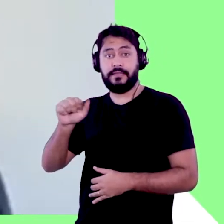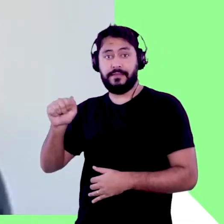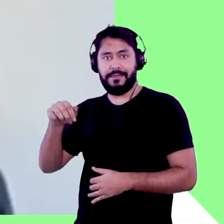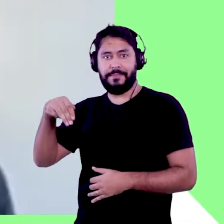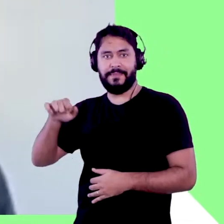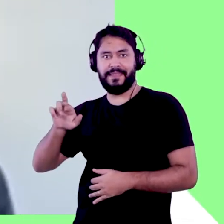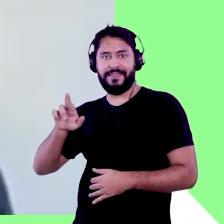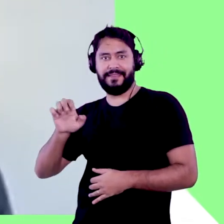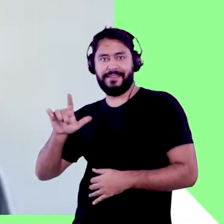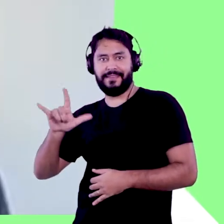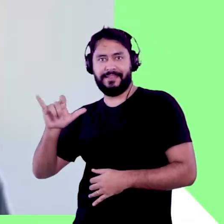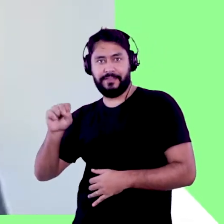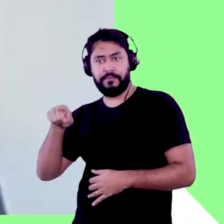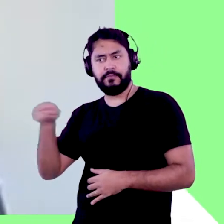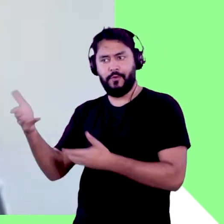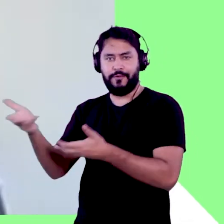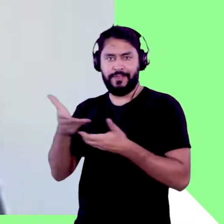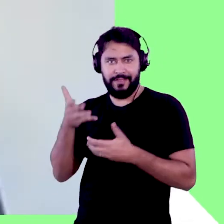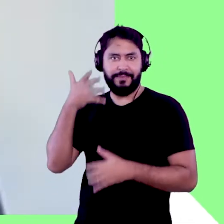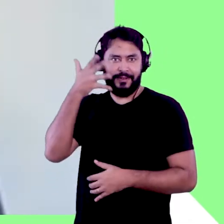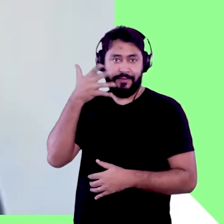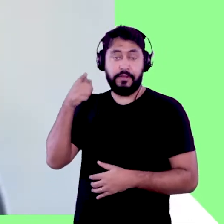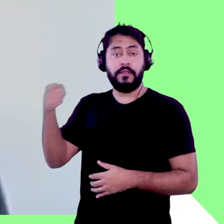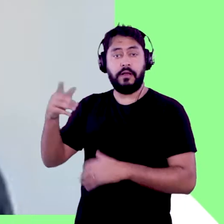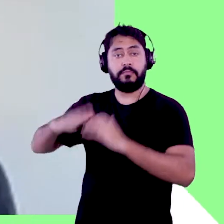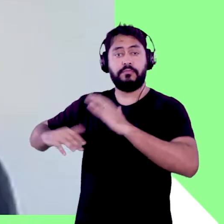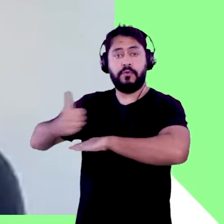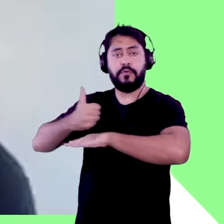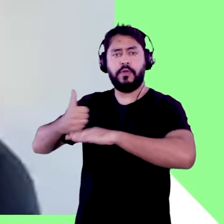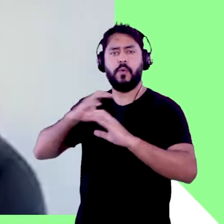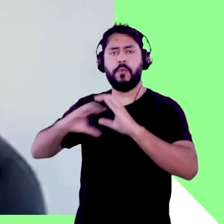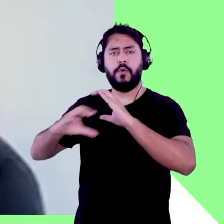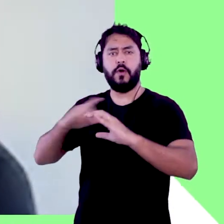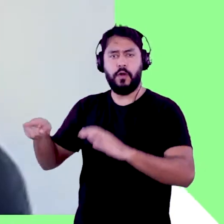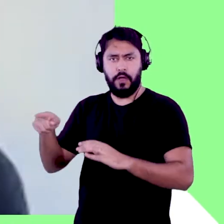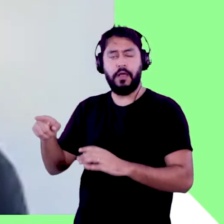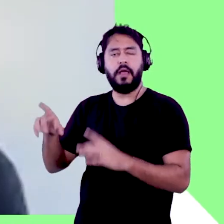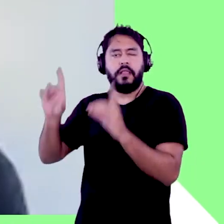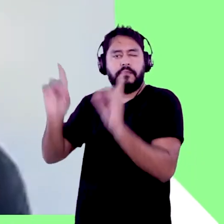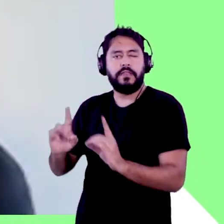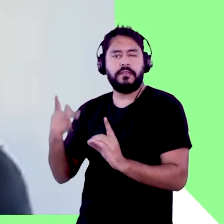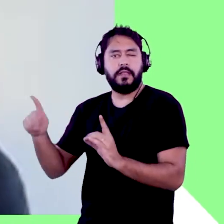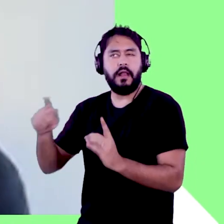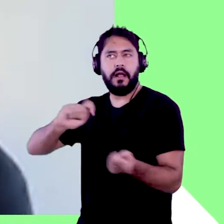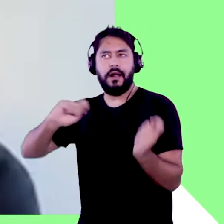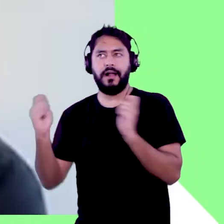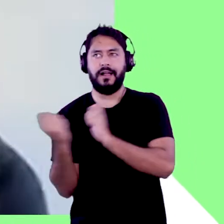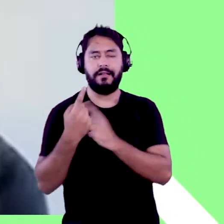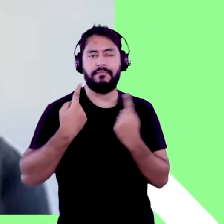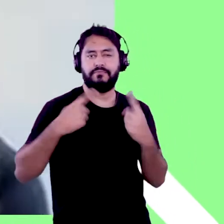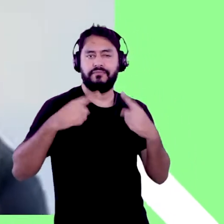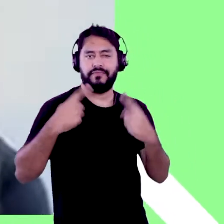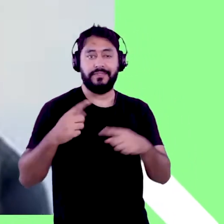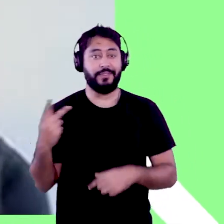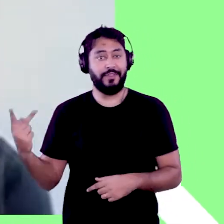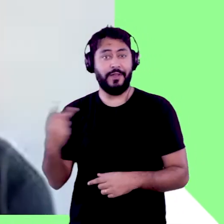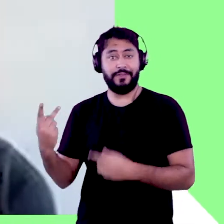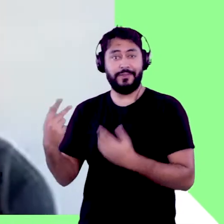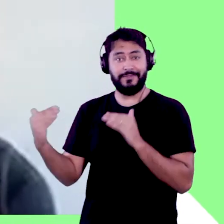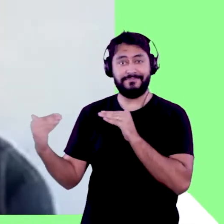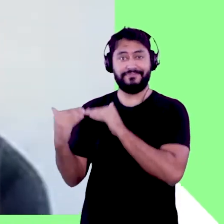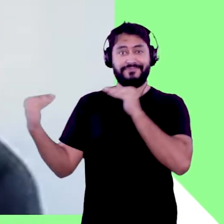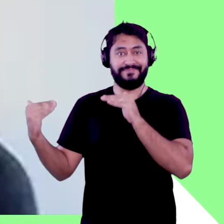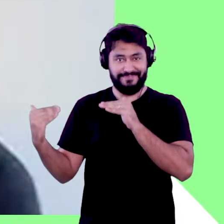de hoje, ela é comunicóloga que transformou sua deficiência em provocação. Nós temos uma coisa em comum, nós dois somos pessoas